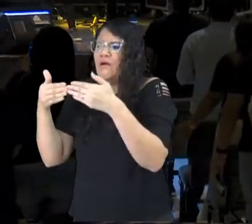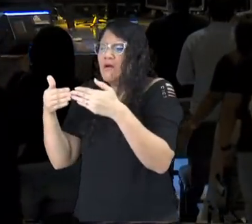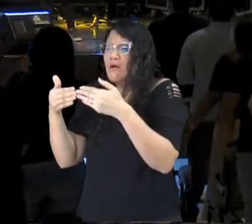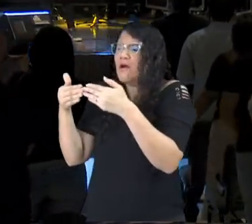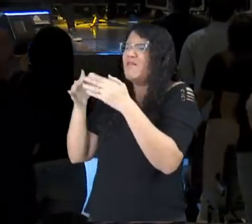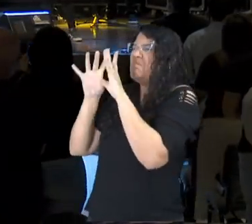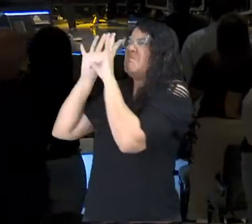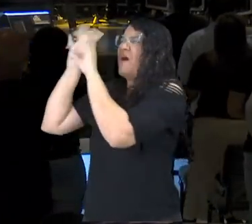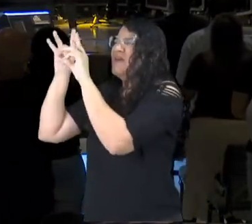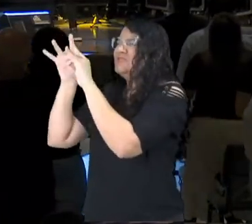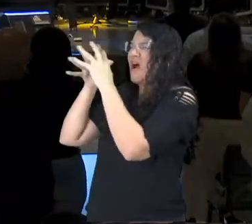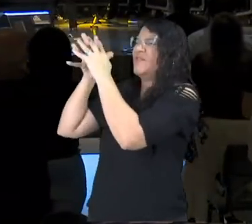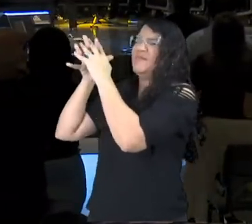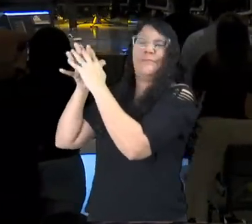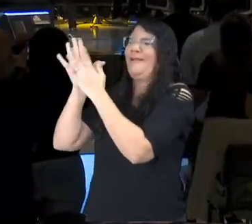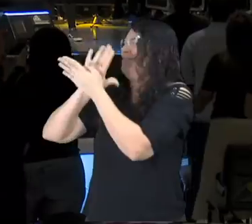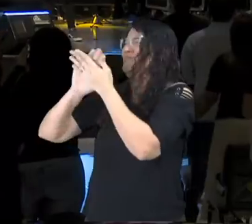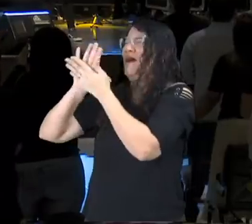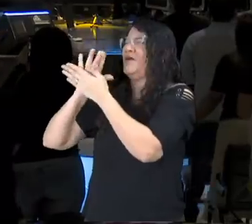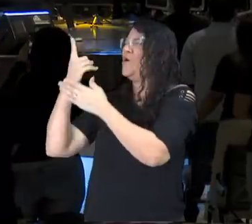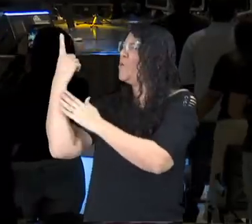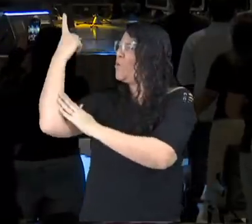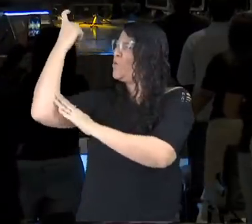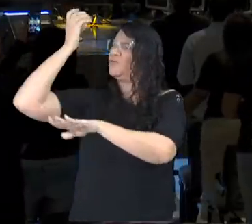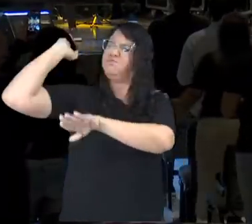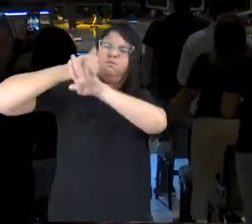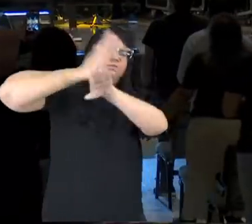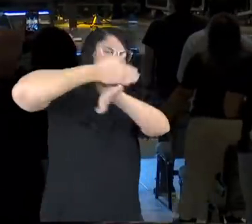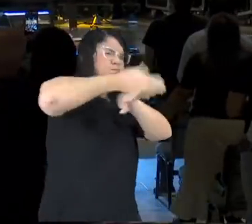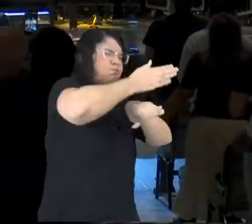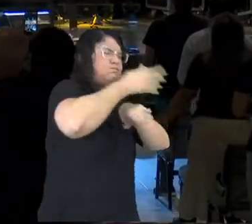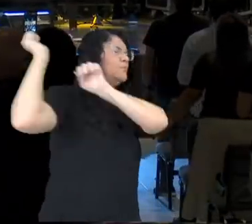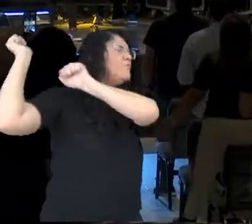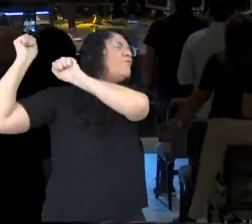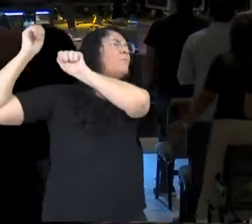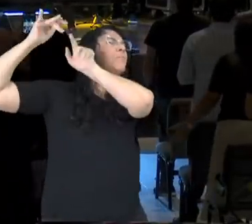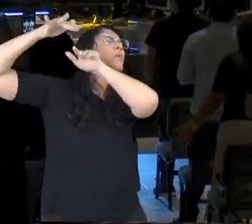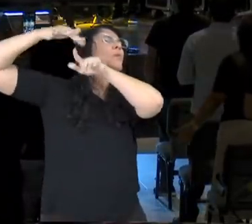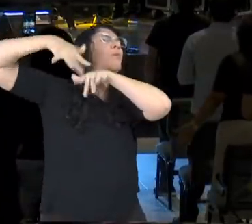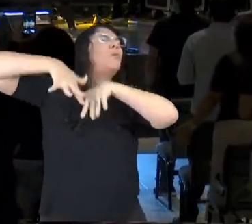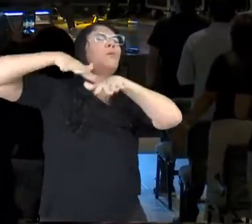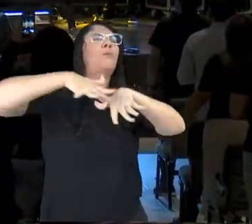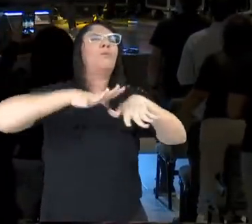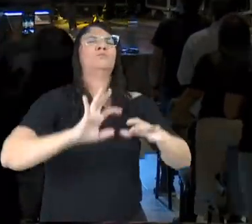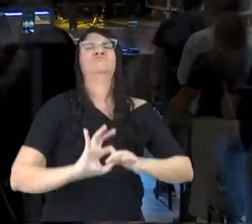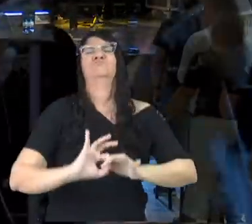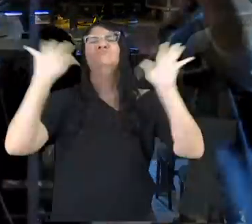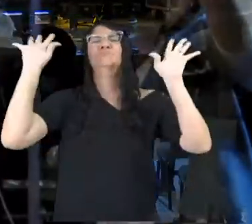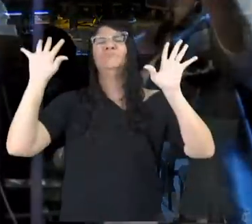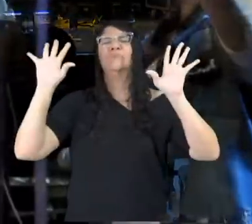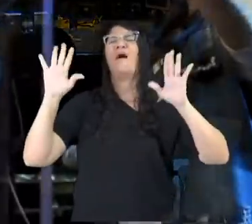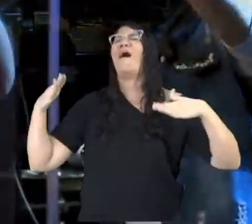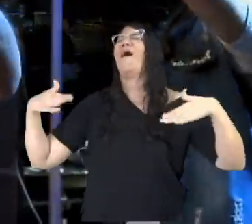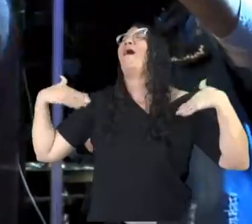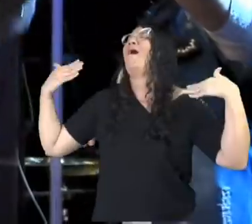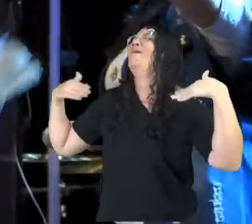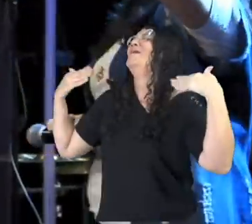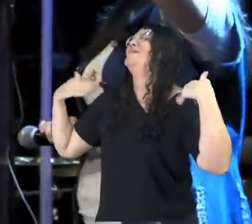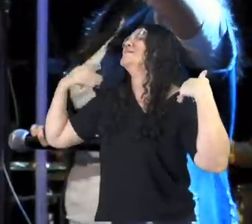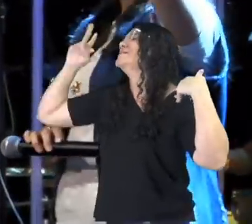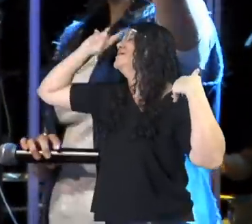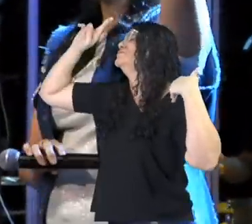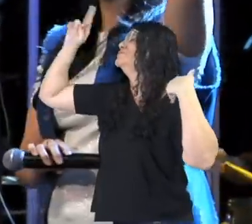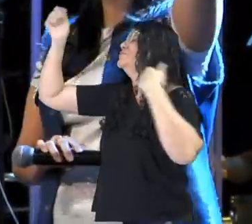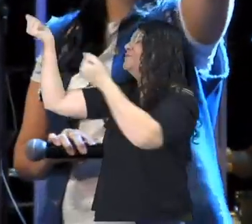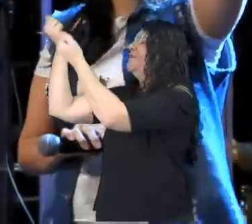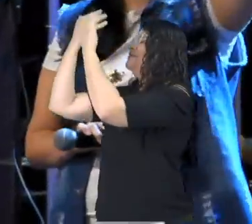teu fluir. A alegria do Senhor é a nossa força, a alegria do Senhor é a nossa